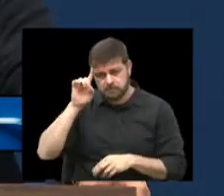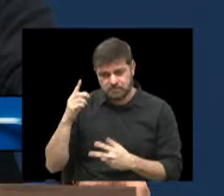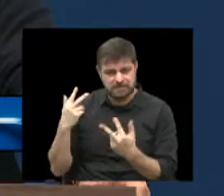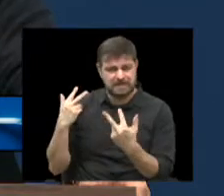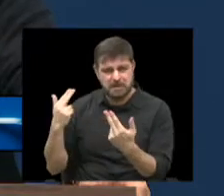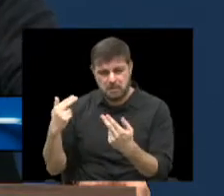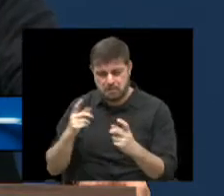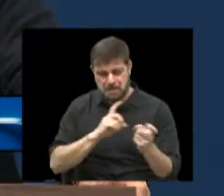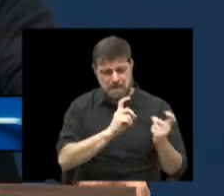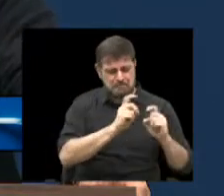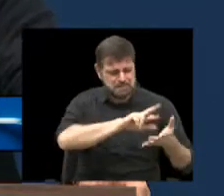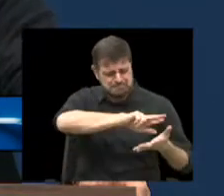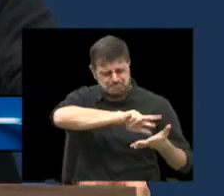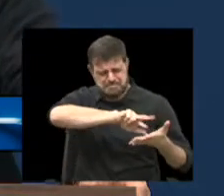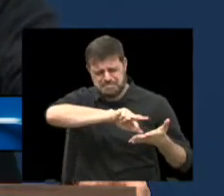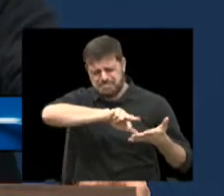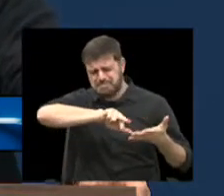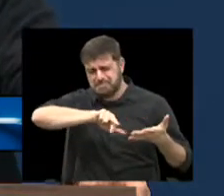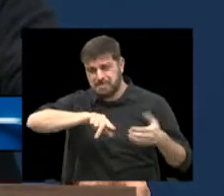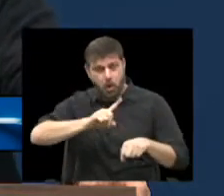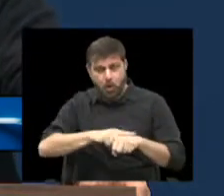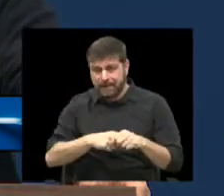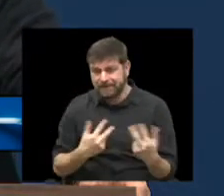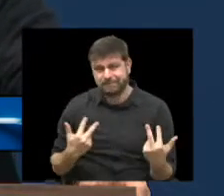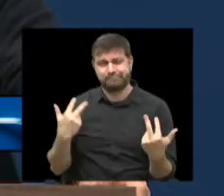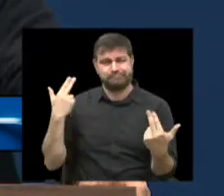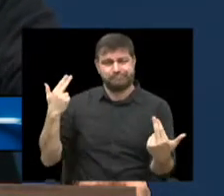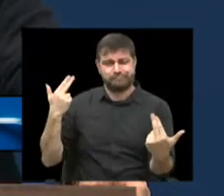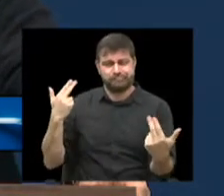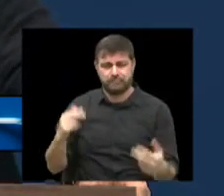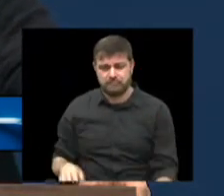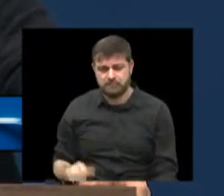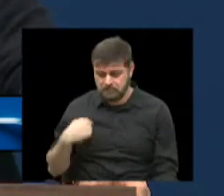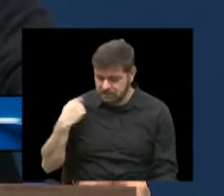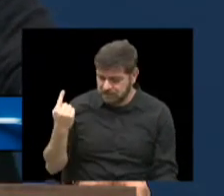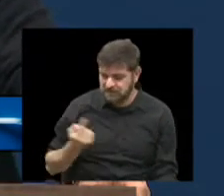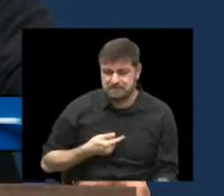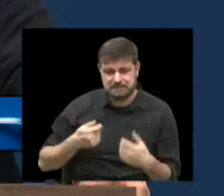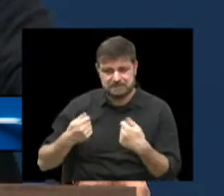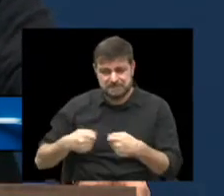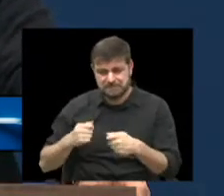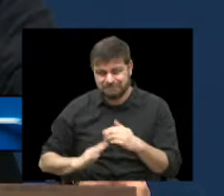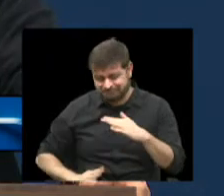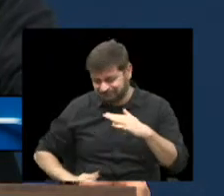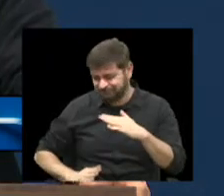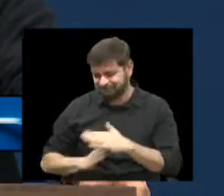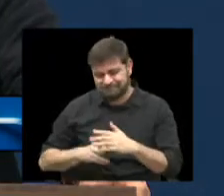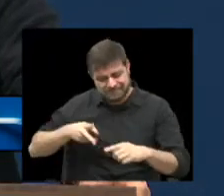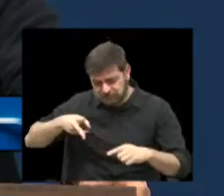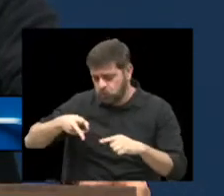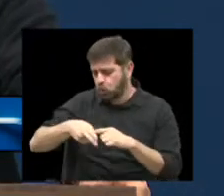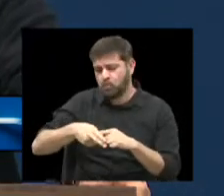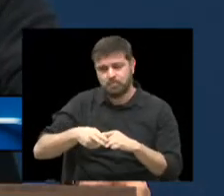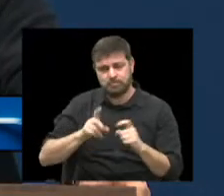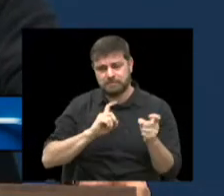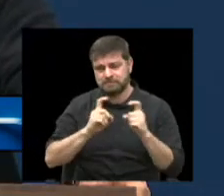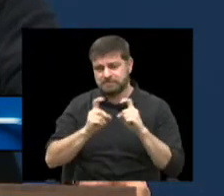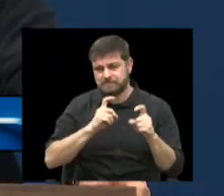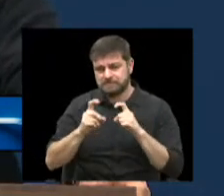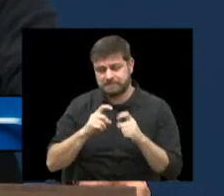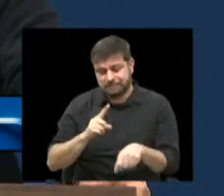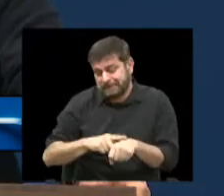série de reuniões concorrentes. E então nós precisamos interromper abruptamente a nossa